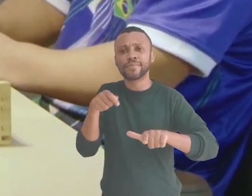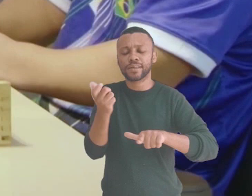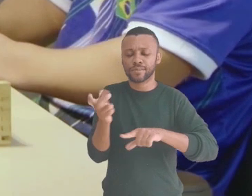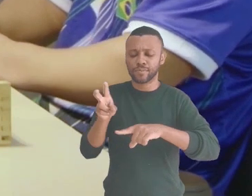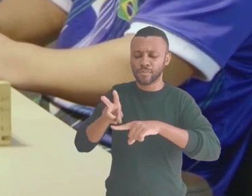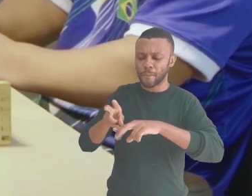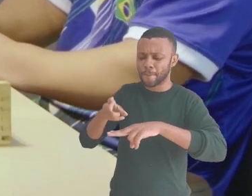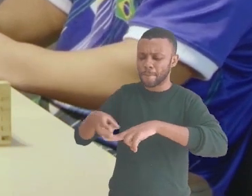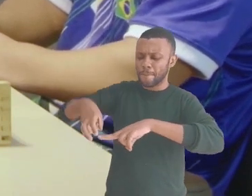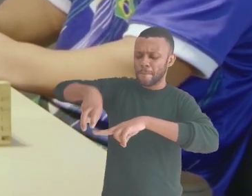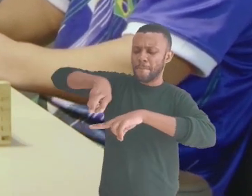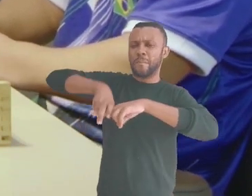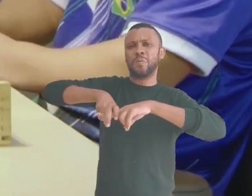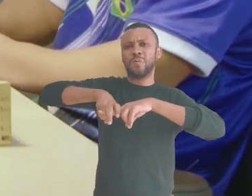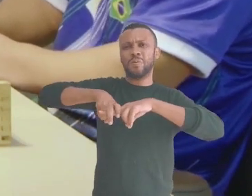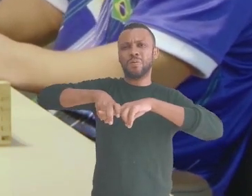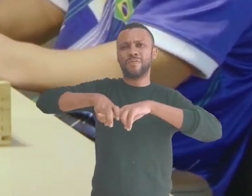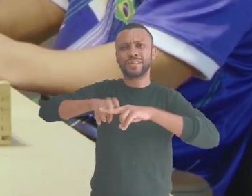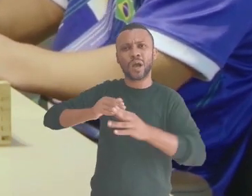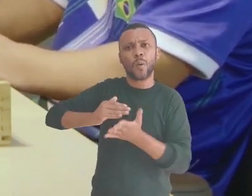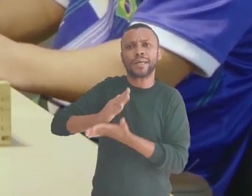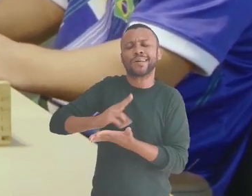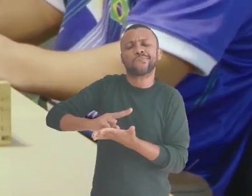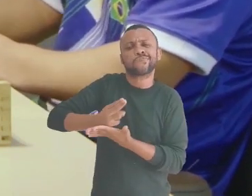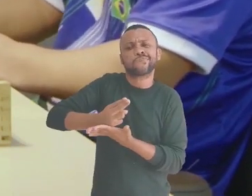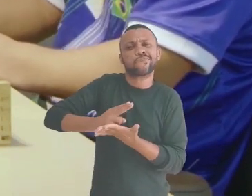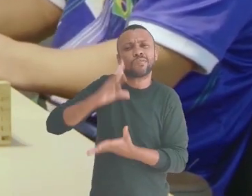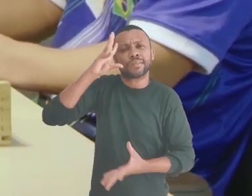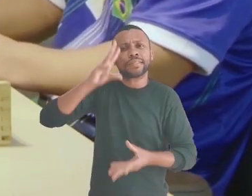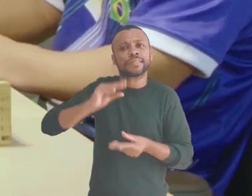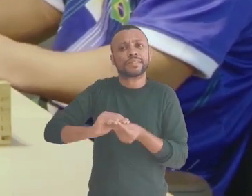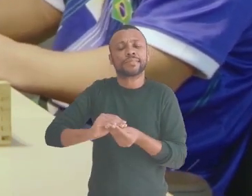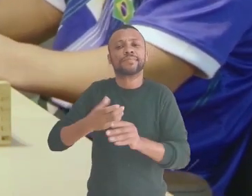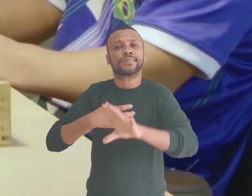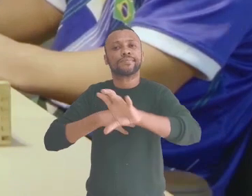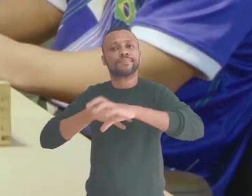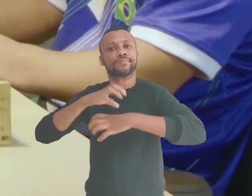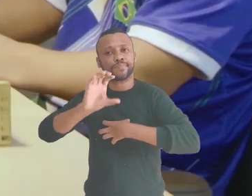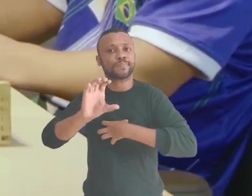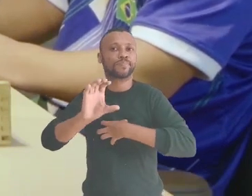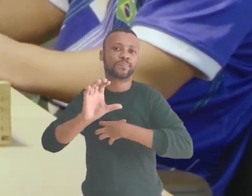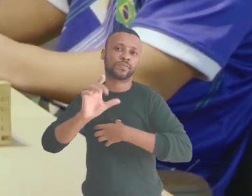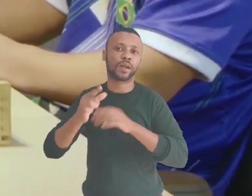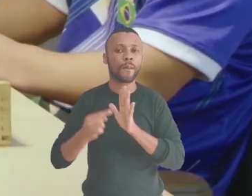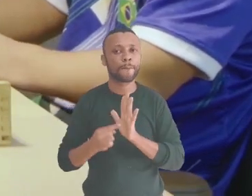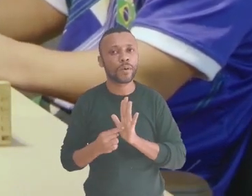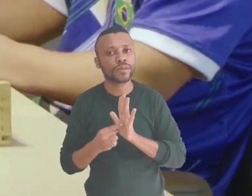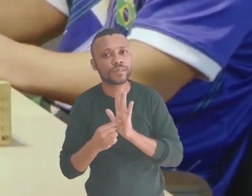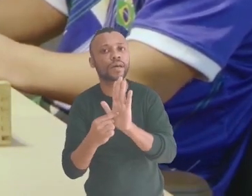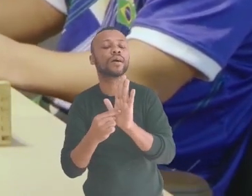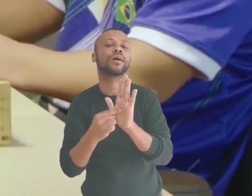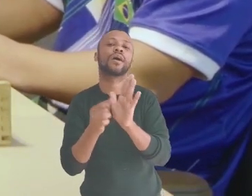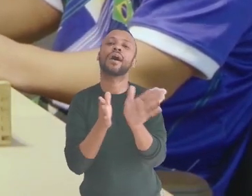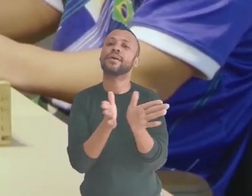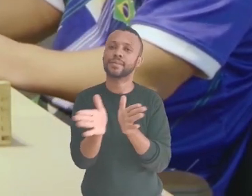você vai ver que rapidamente se colocar no lugar do outro. Exatamente. Né? E vieram outras acessibilidades. Empatia é o nome